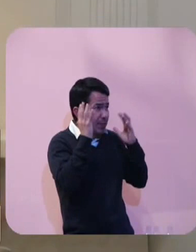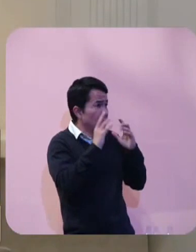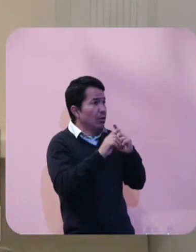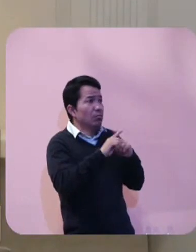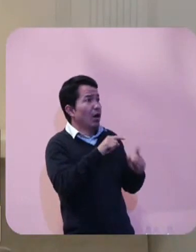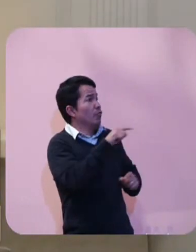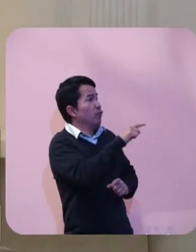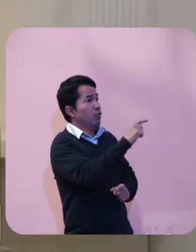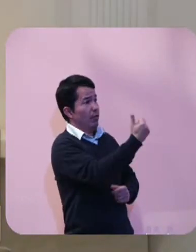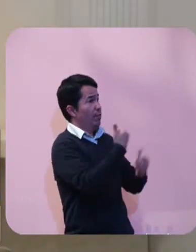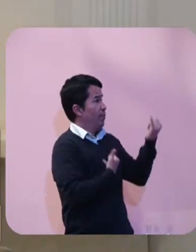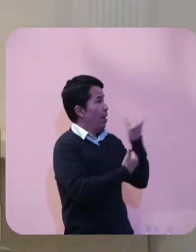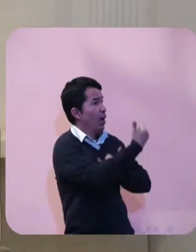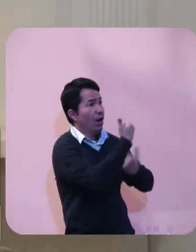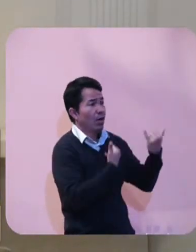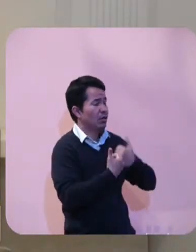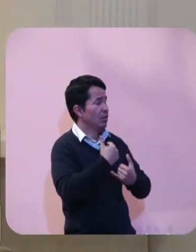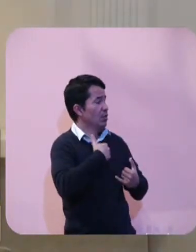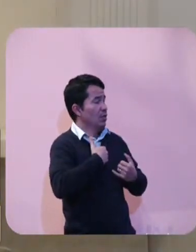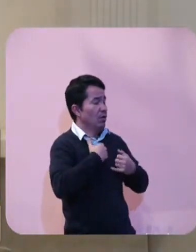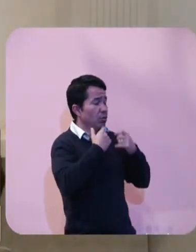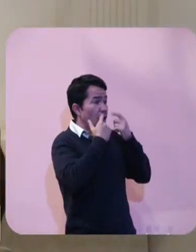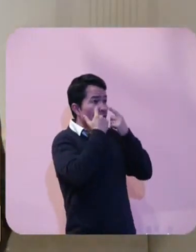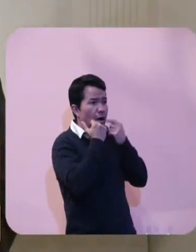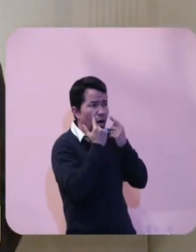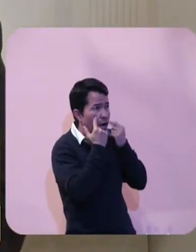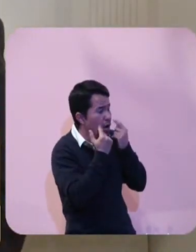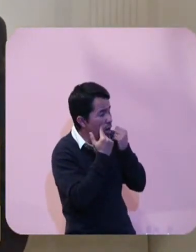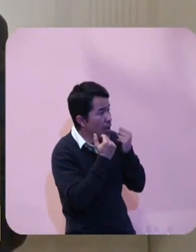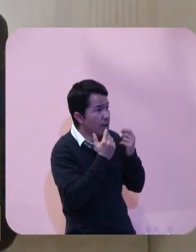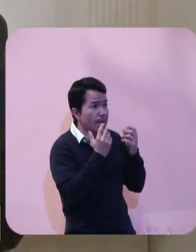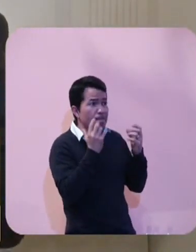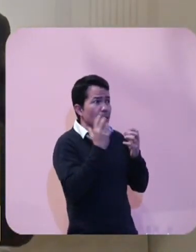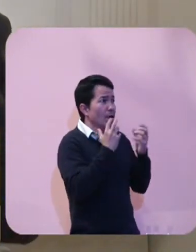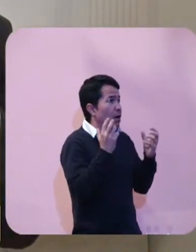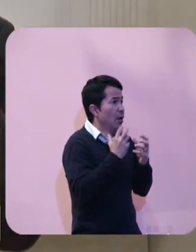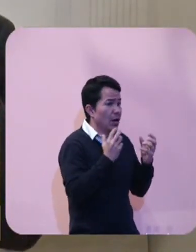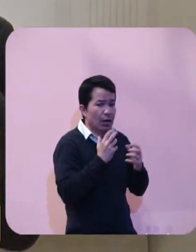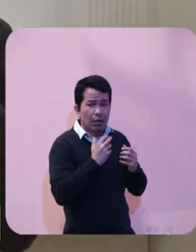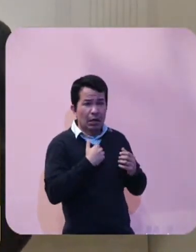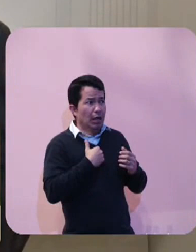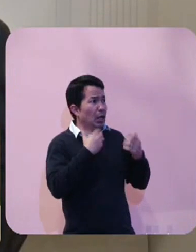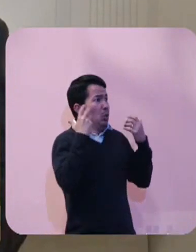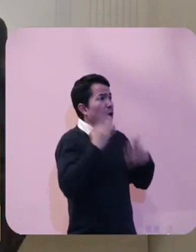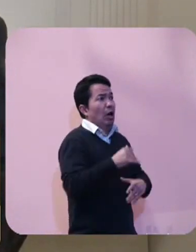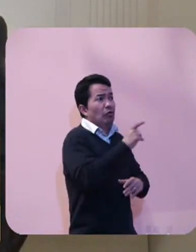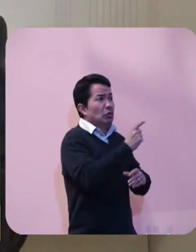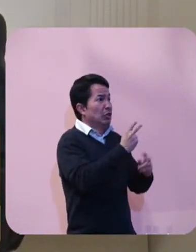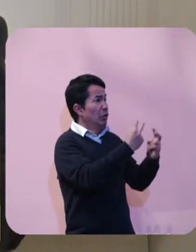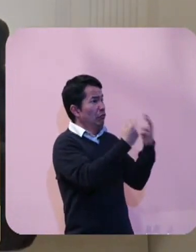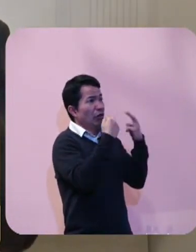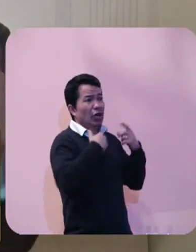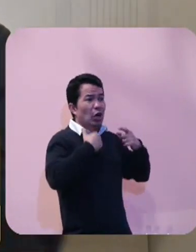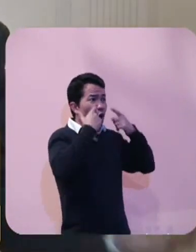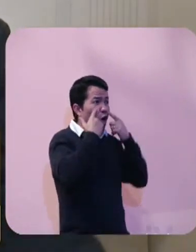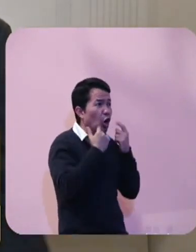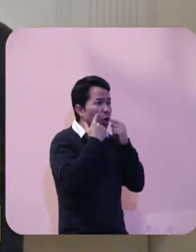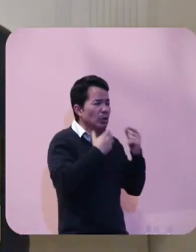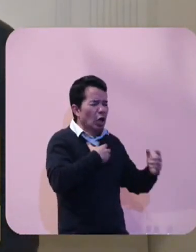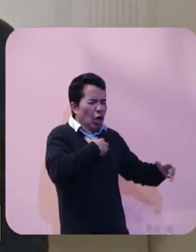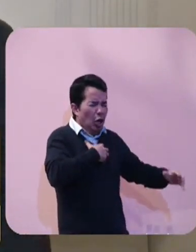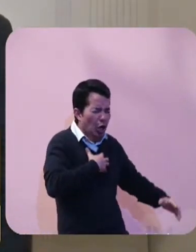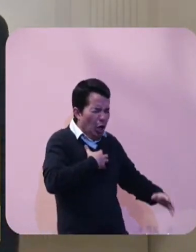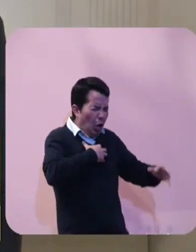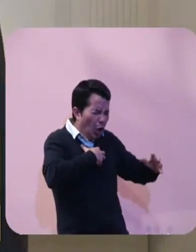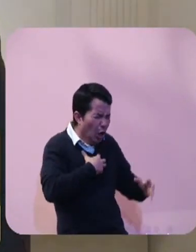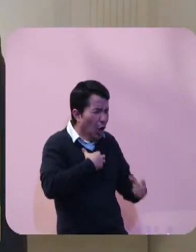maneira como ele estava falando, ele estava chorando tanto que ele não queria que o seu pai ouvisse os seus soluços